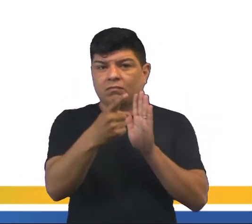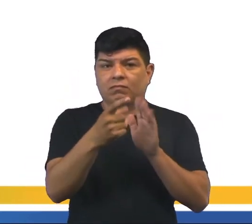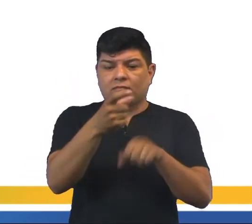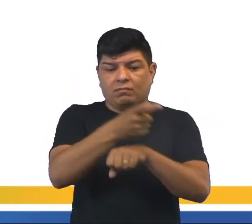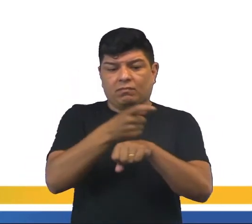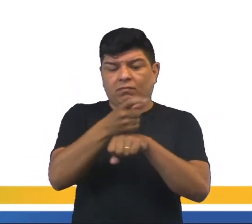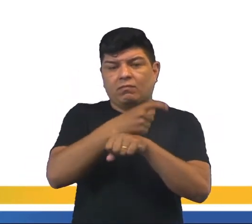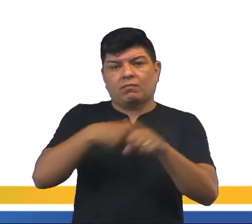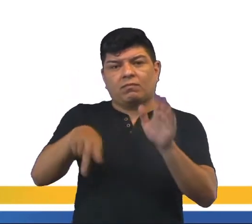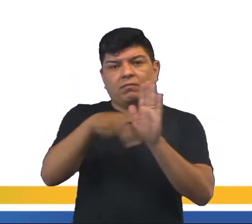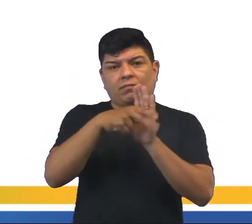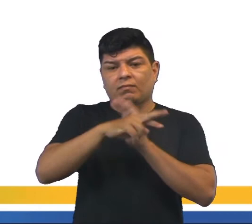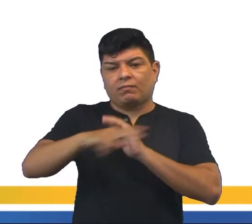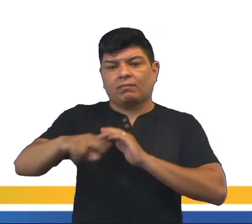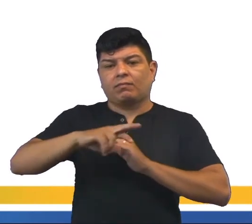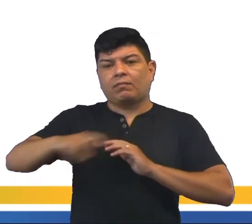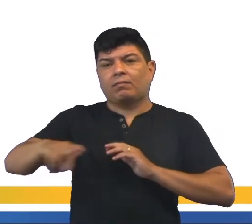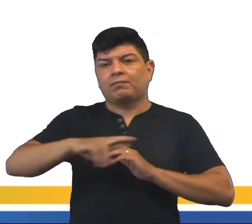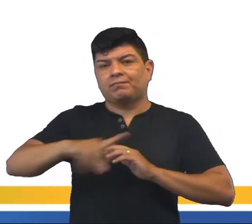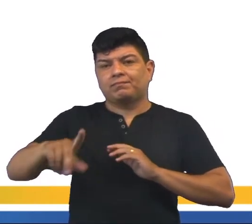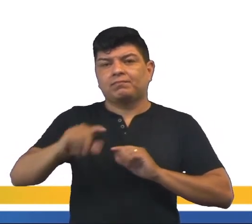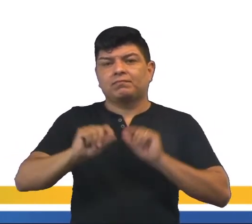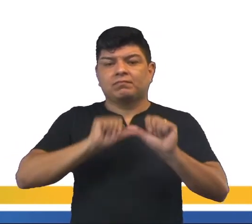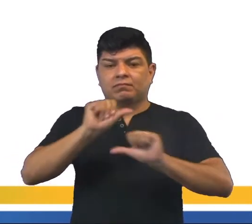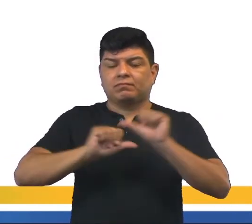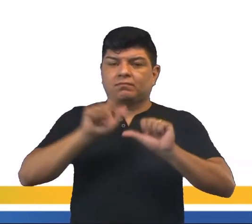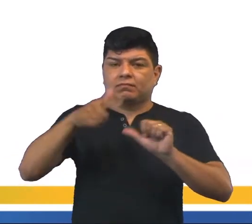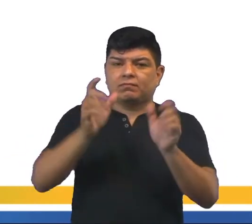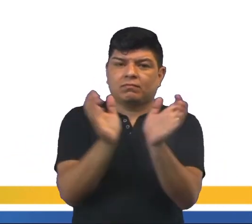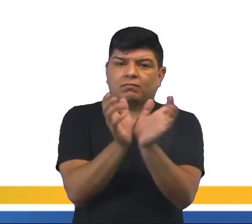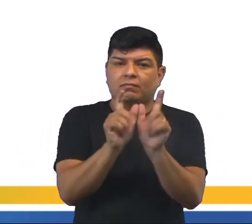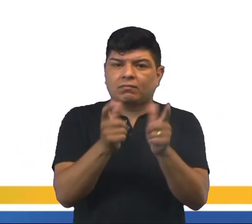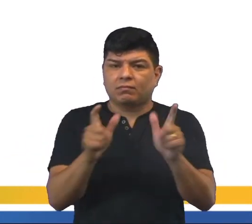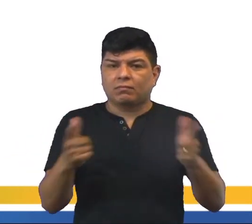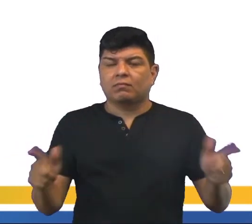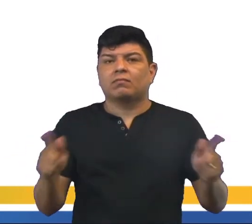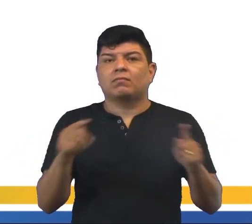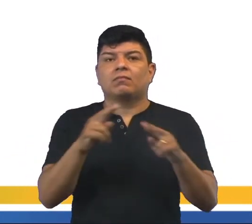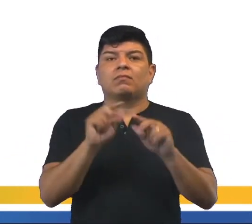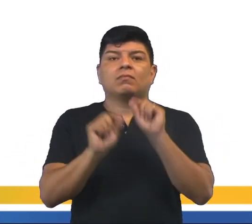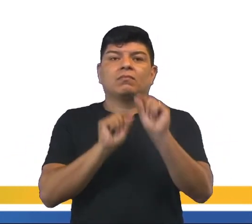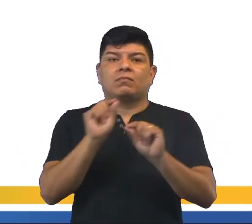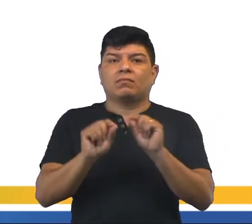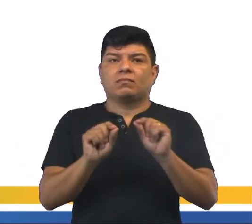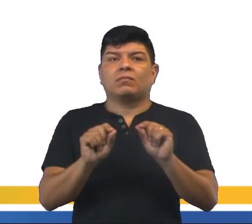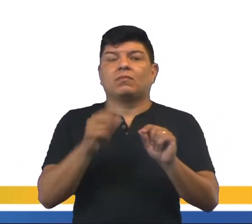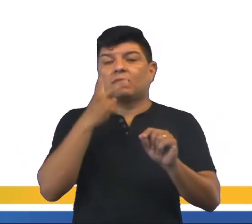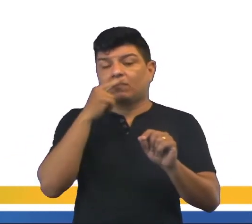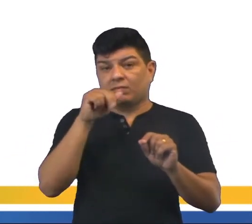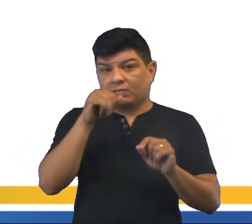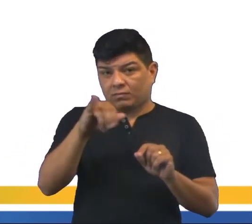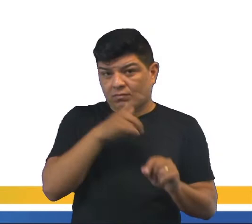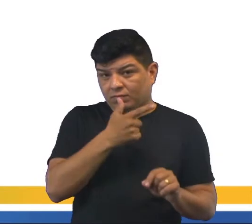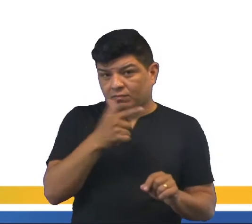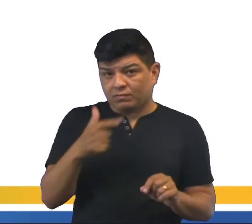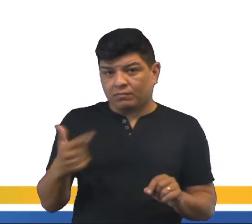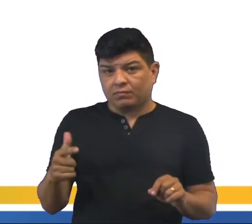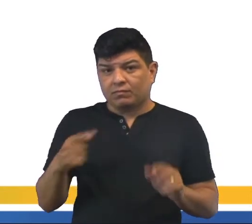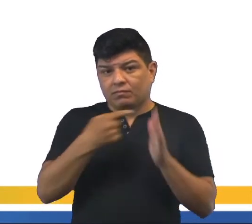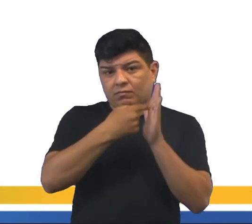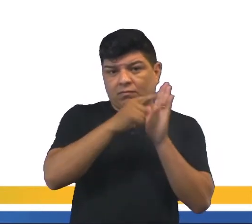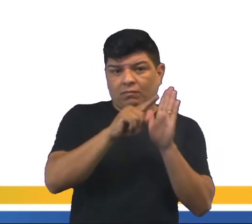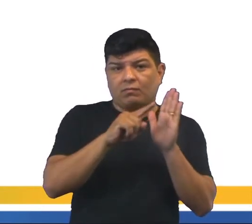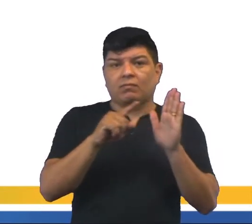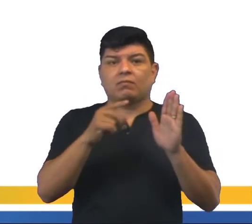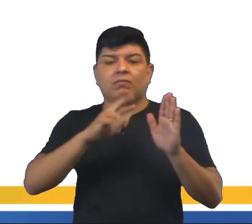um adjetivo interrogativo, né? Ele passa a ser outra classe gramatical. O que também, se o que não tiver esse acento,